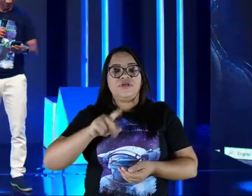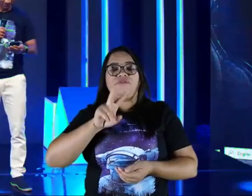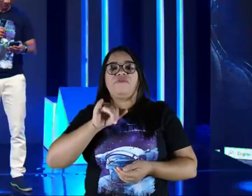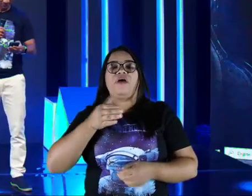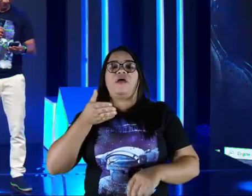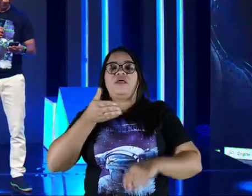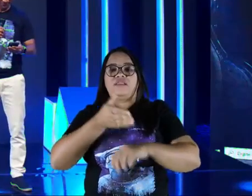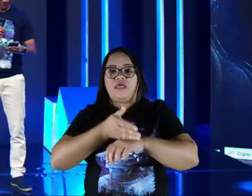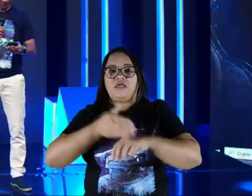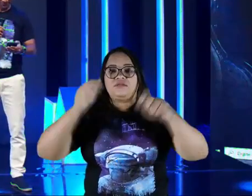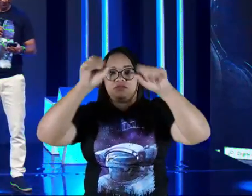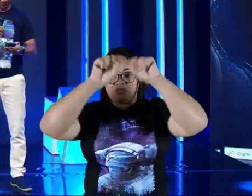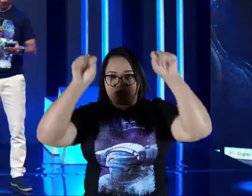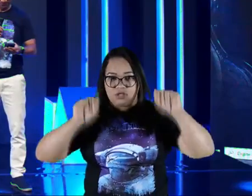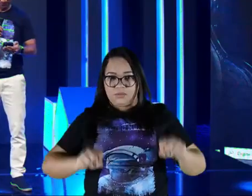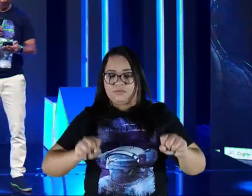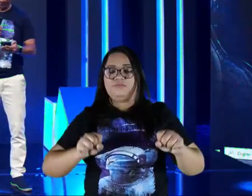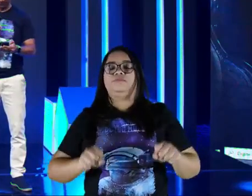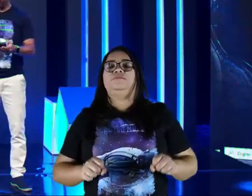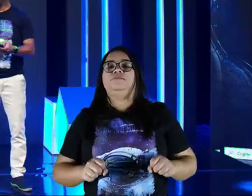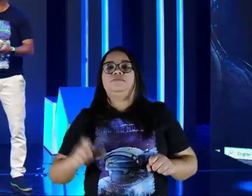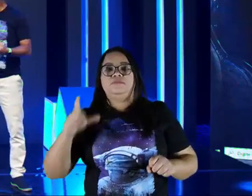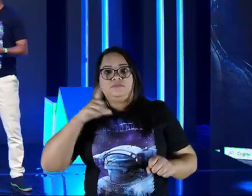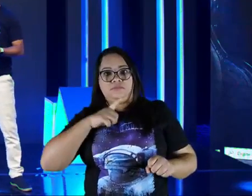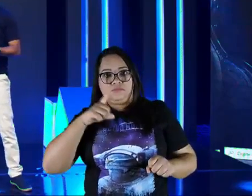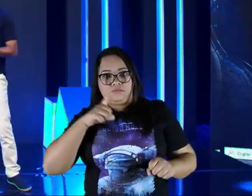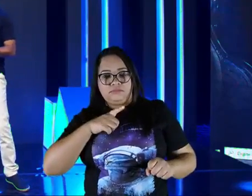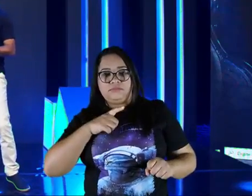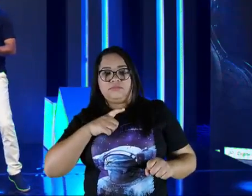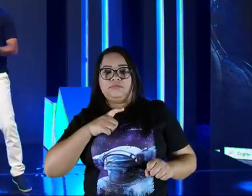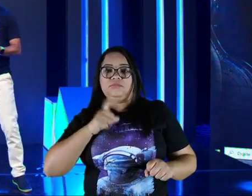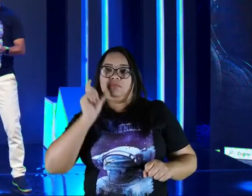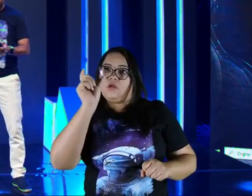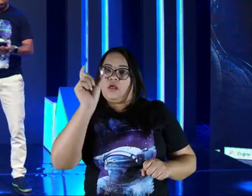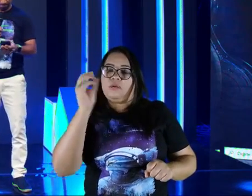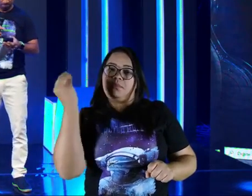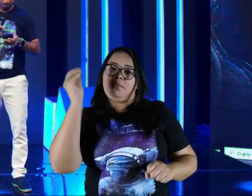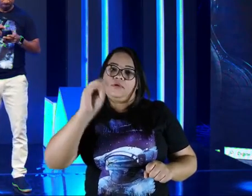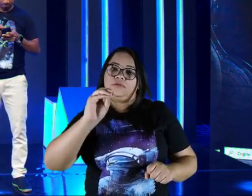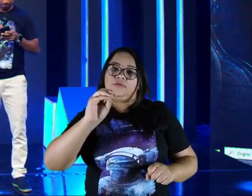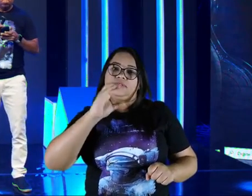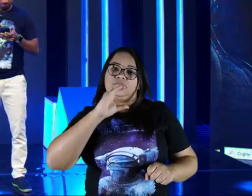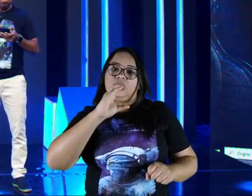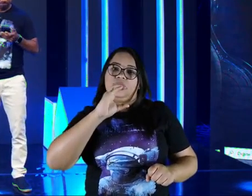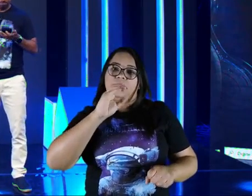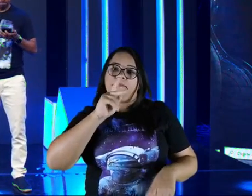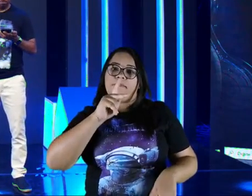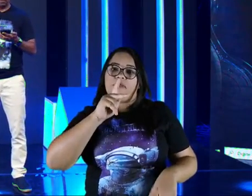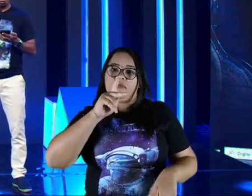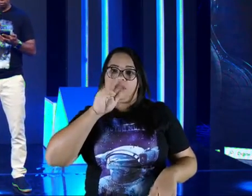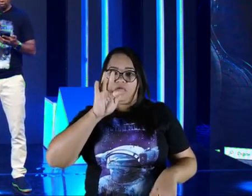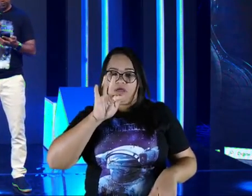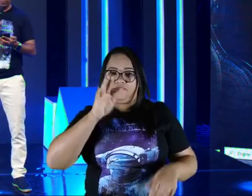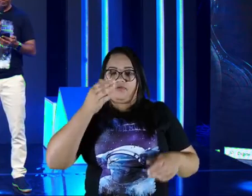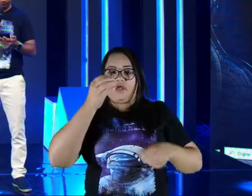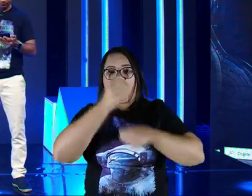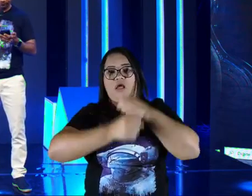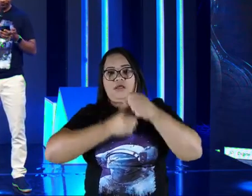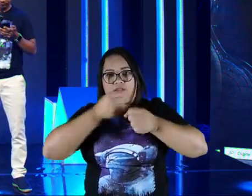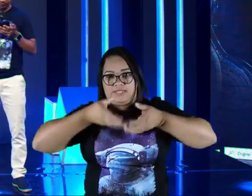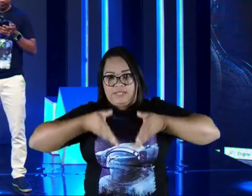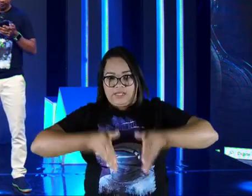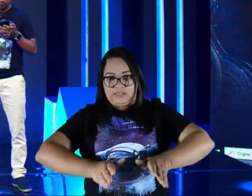no sistema, lá quando você entrar, pastor, tem a opção de você colocar o seu CPF e o seu ano de nascimento. Opa. E aí,